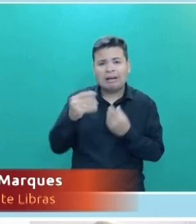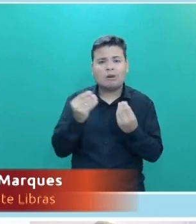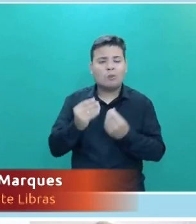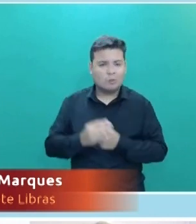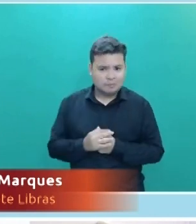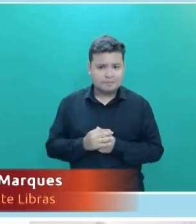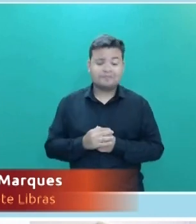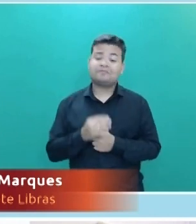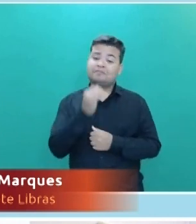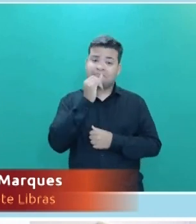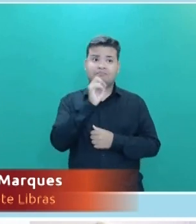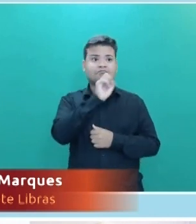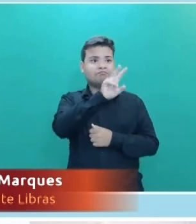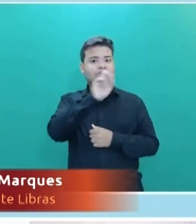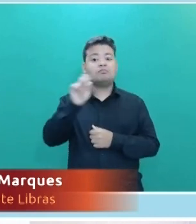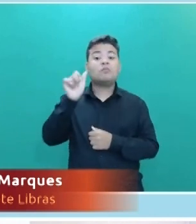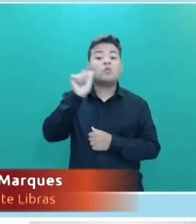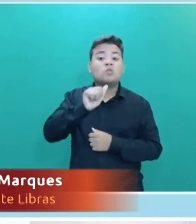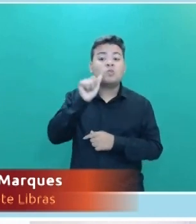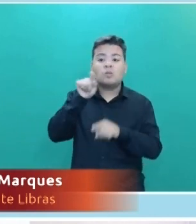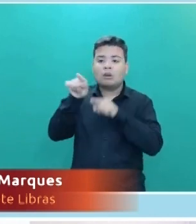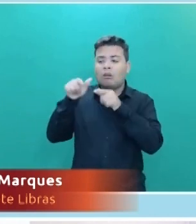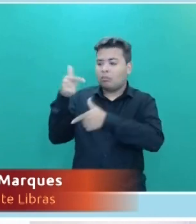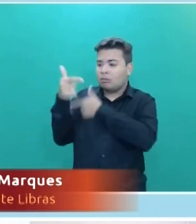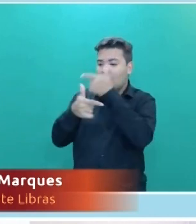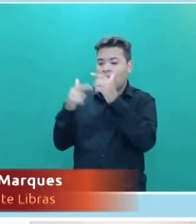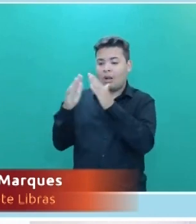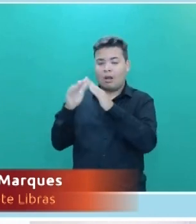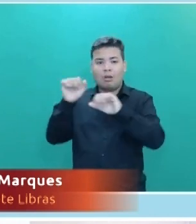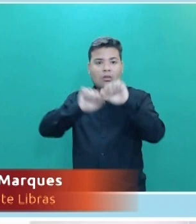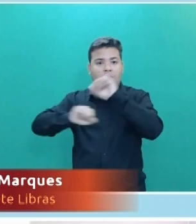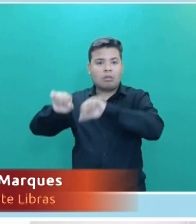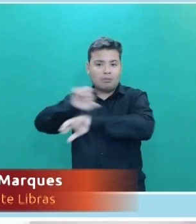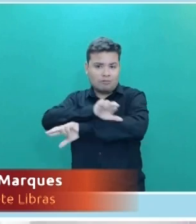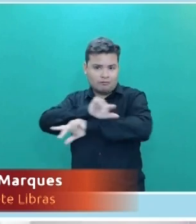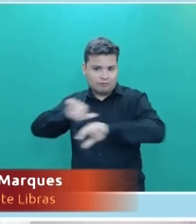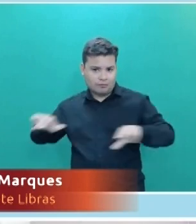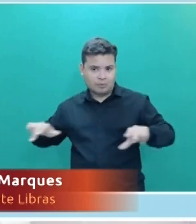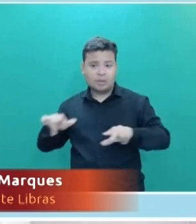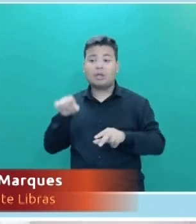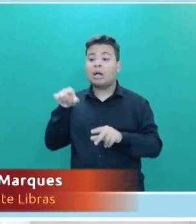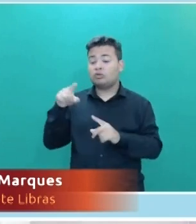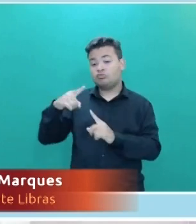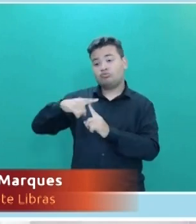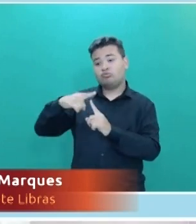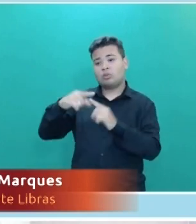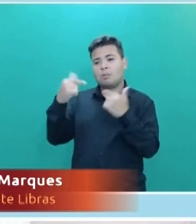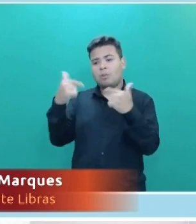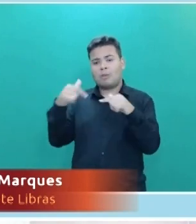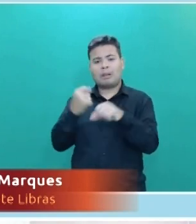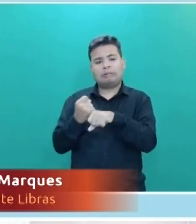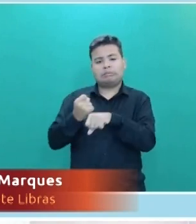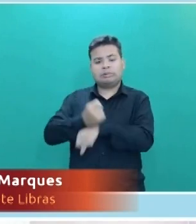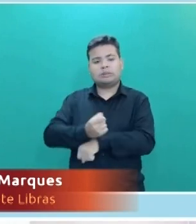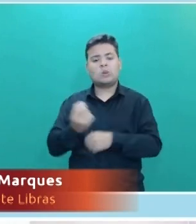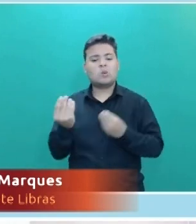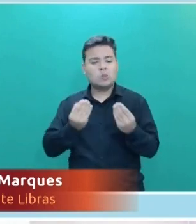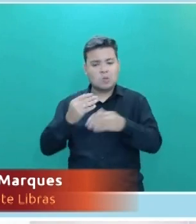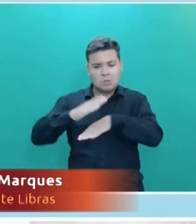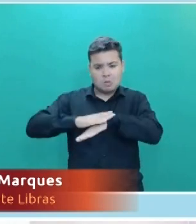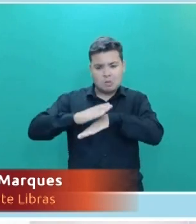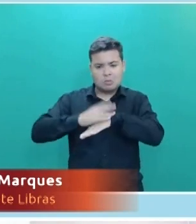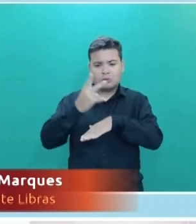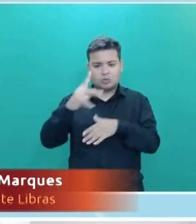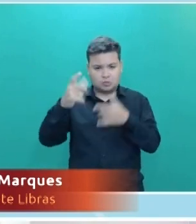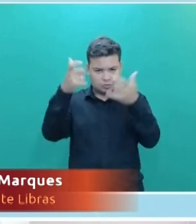que trabalhavam em trabalhos domésticos e que estavam nesse tipo de situação. Você pode explicar para a gente um pouquinho o que significa esse termo